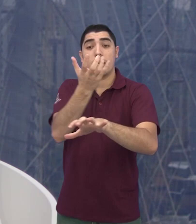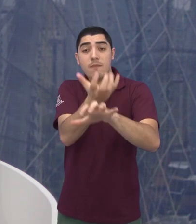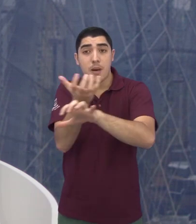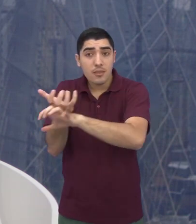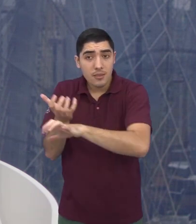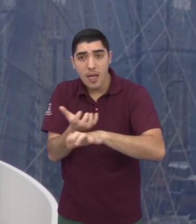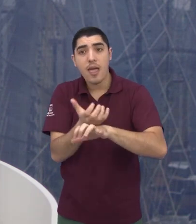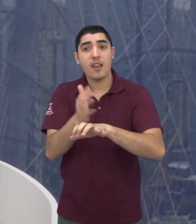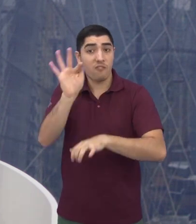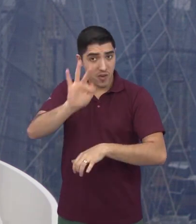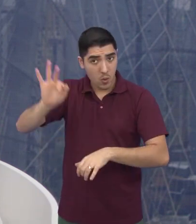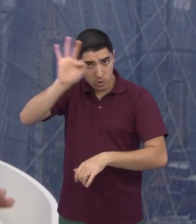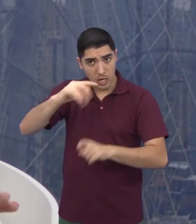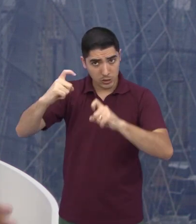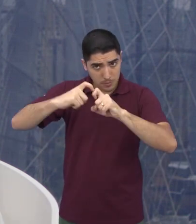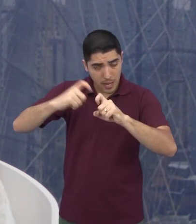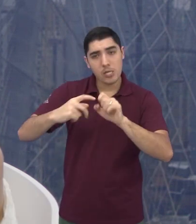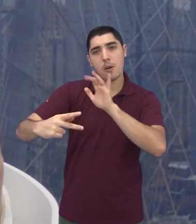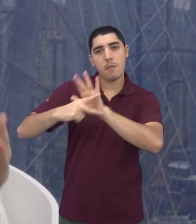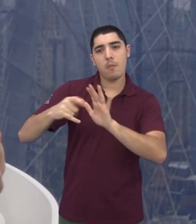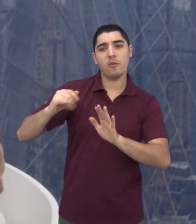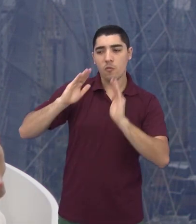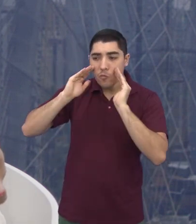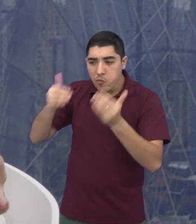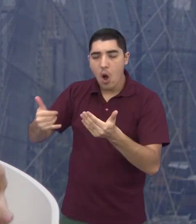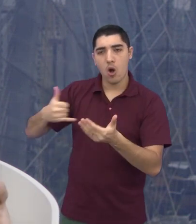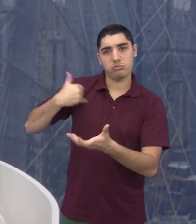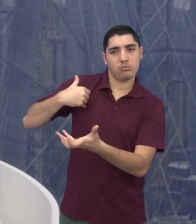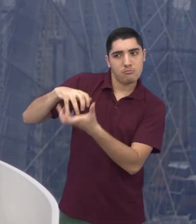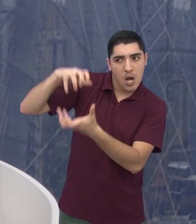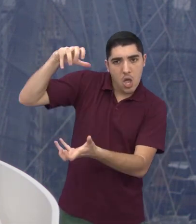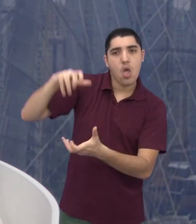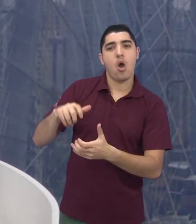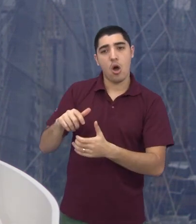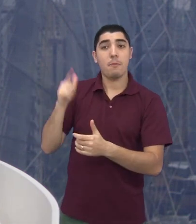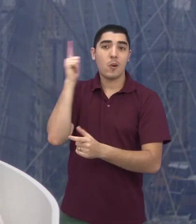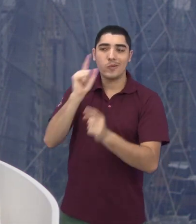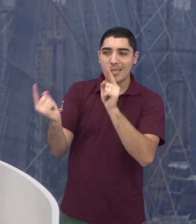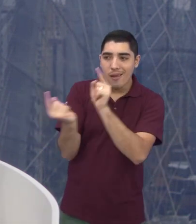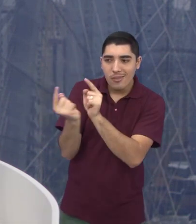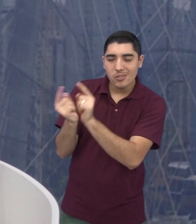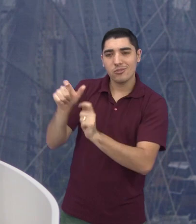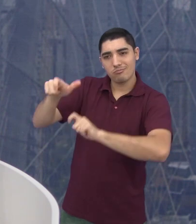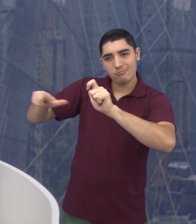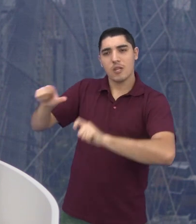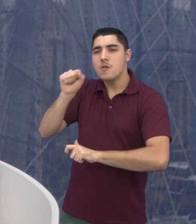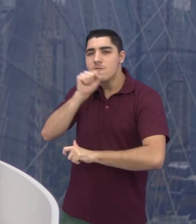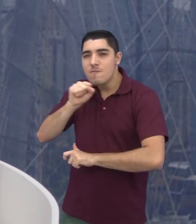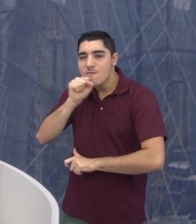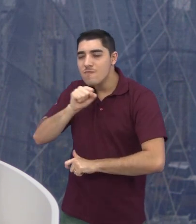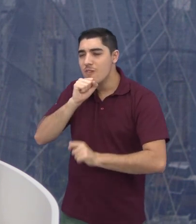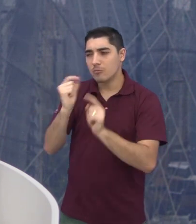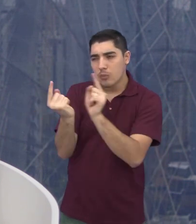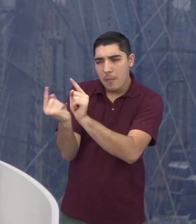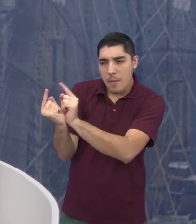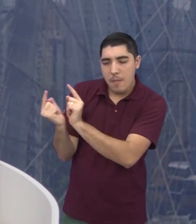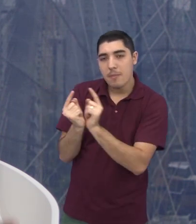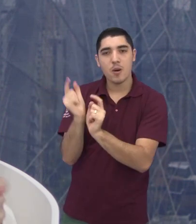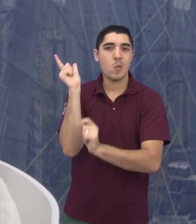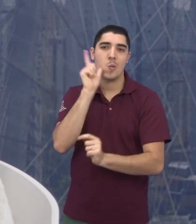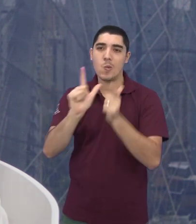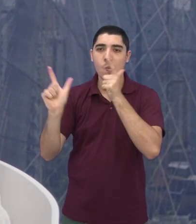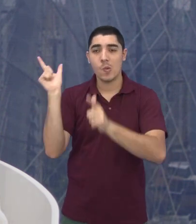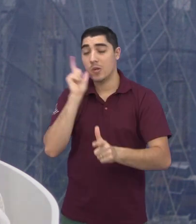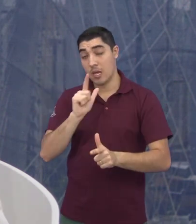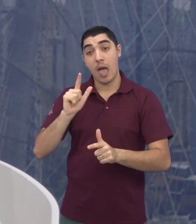que forme profissionais para atender pessoas na fase da velhice e